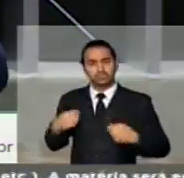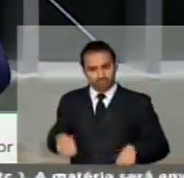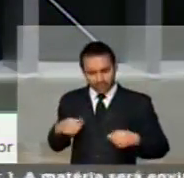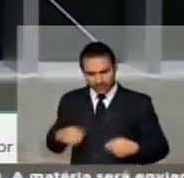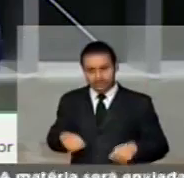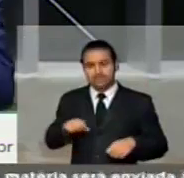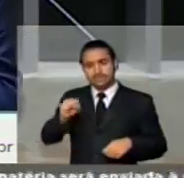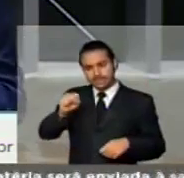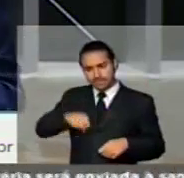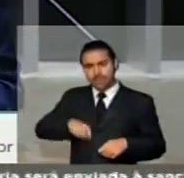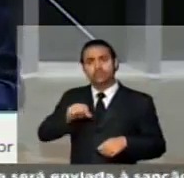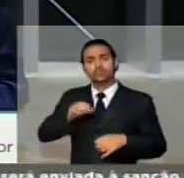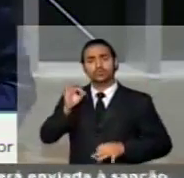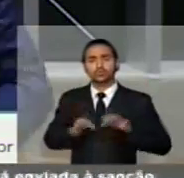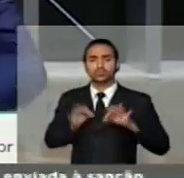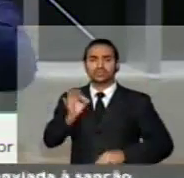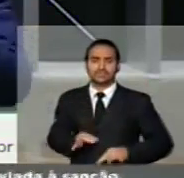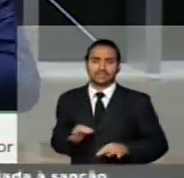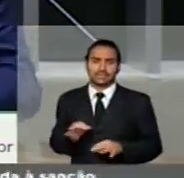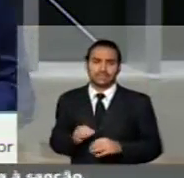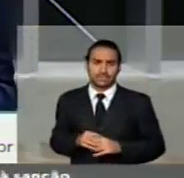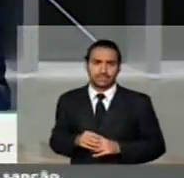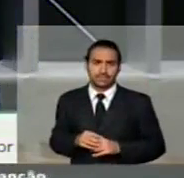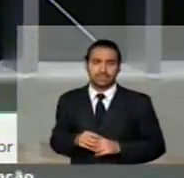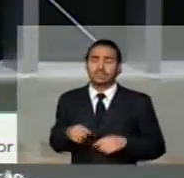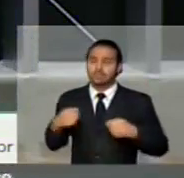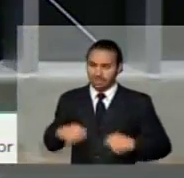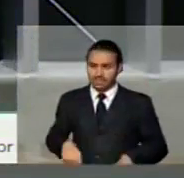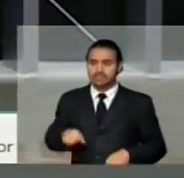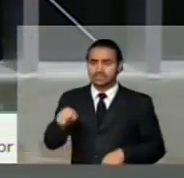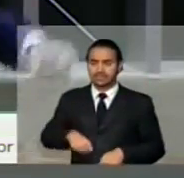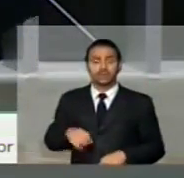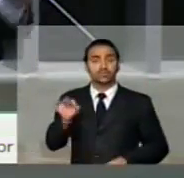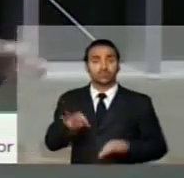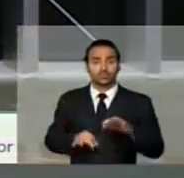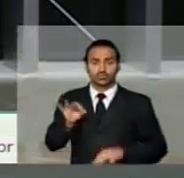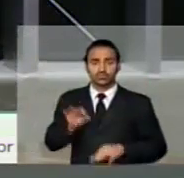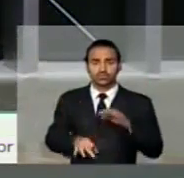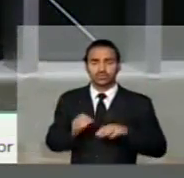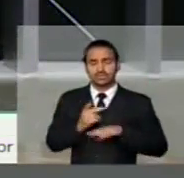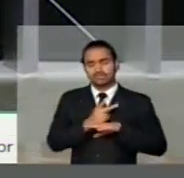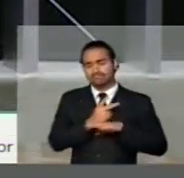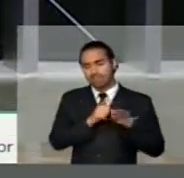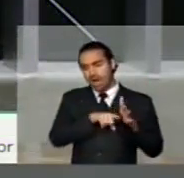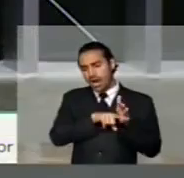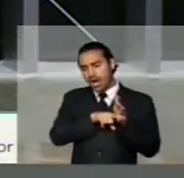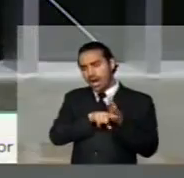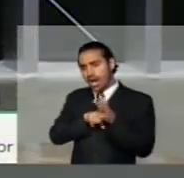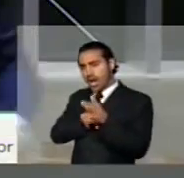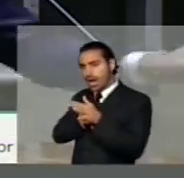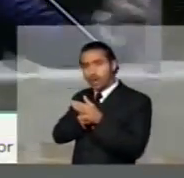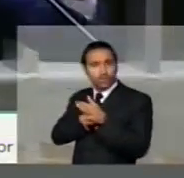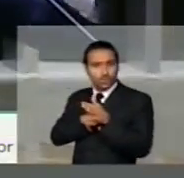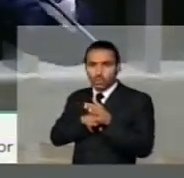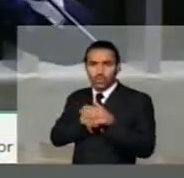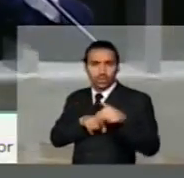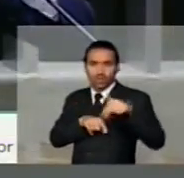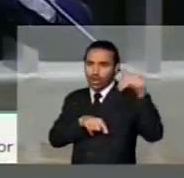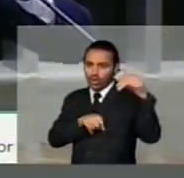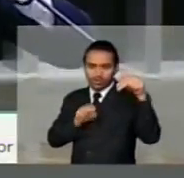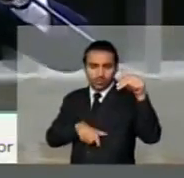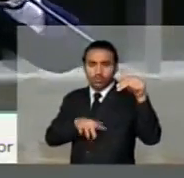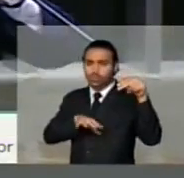mas não de maneira parcial. O país precisa ser passado a limpo e investigado de norte a sul,